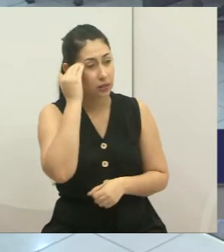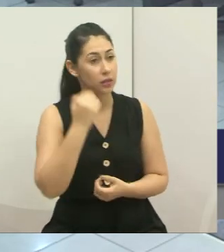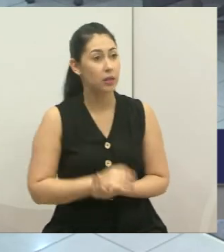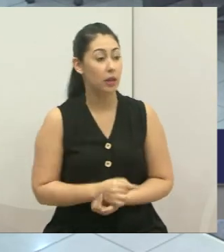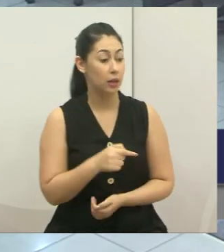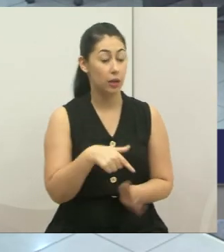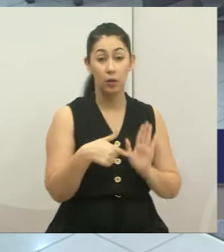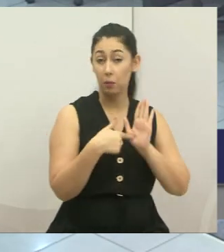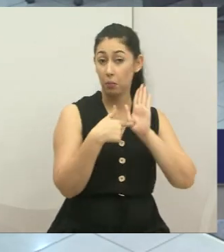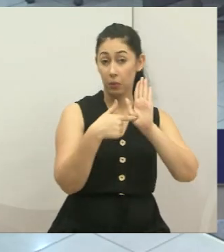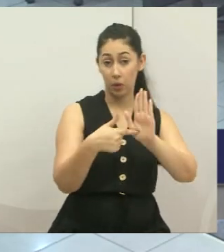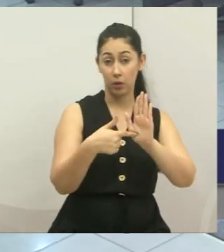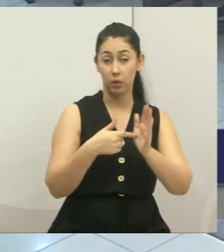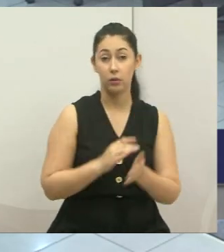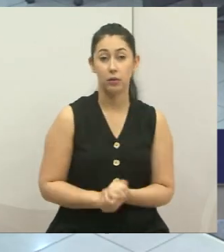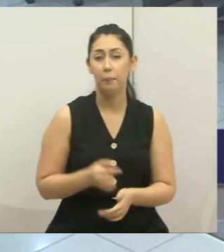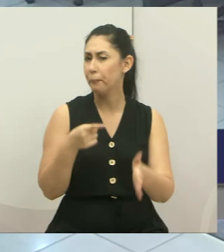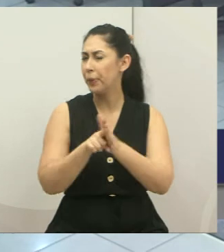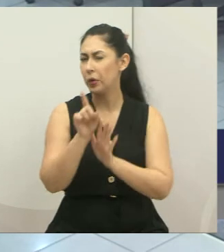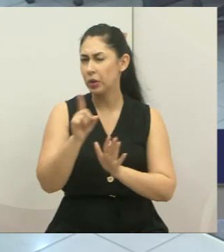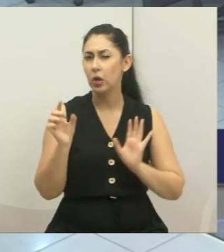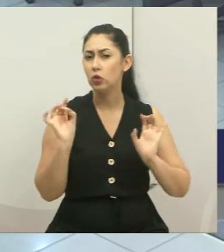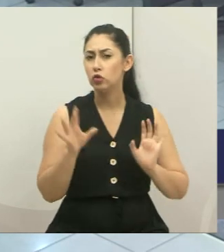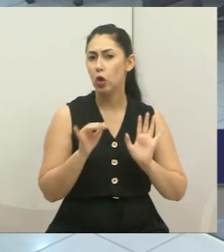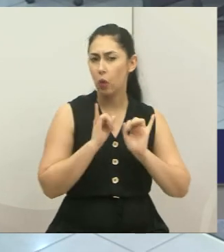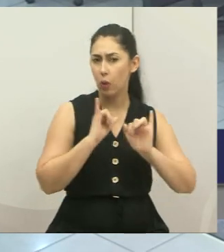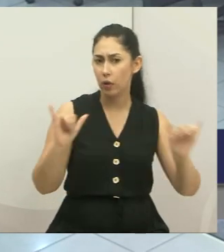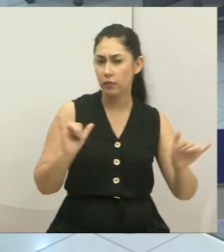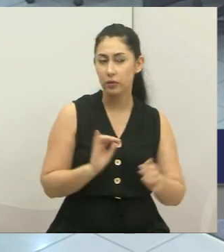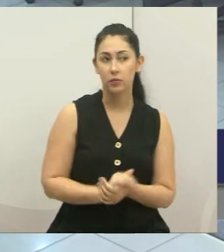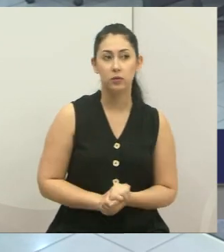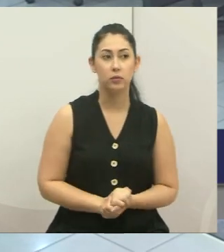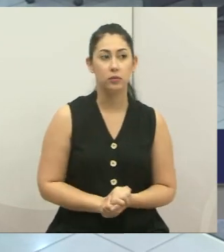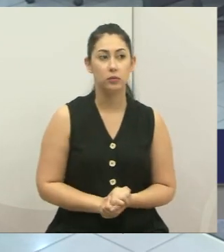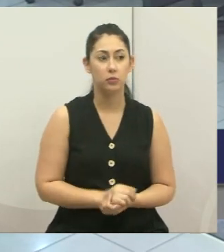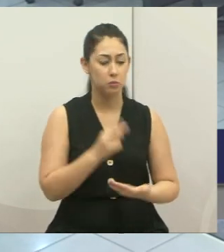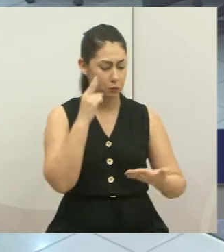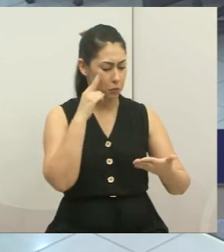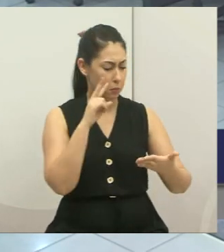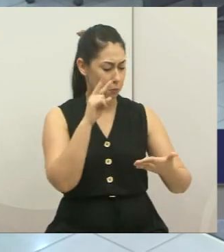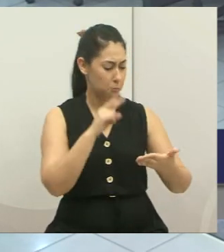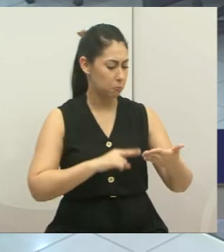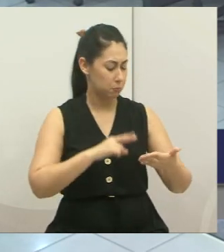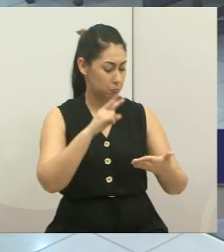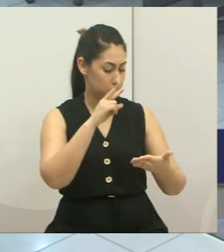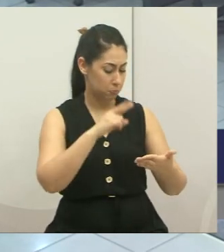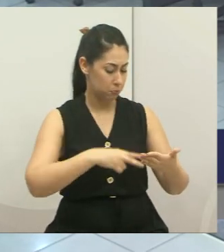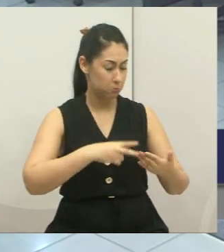manifestação, não é uma questão. Uma última que eu estou vendo aqui agora.